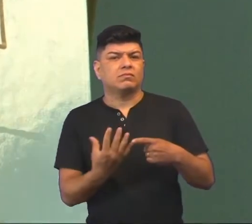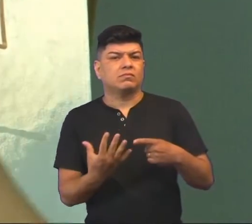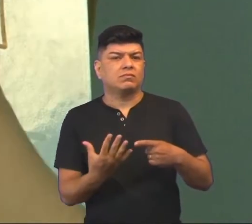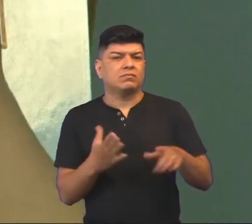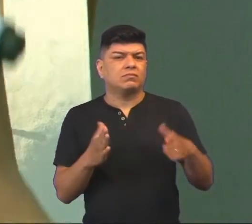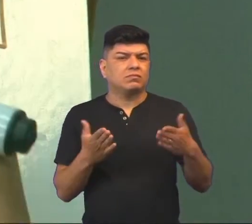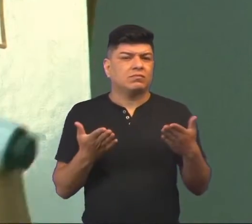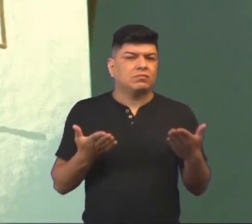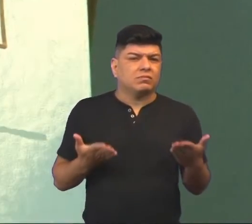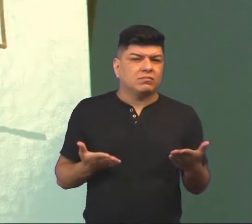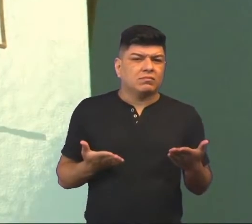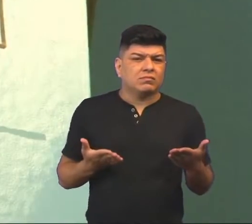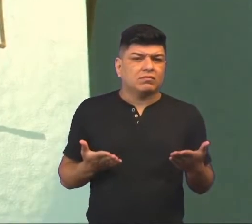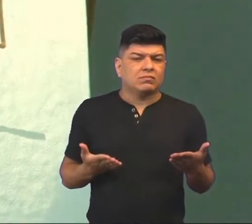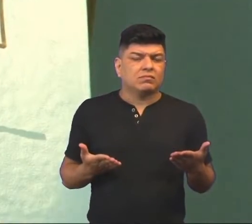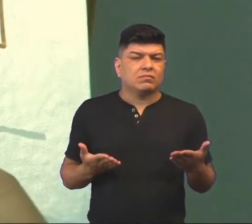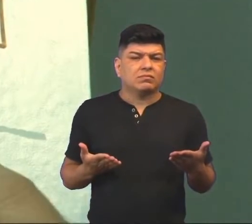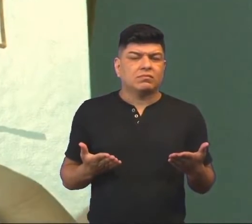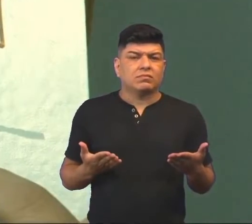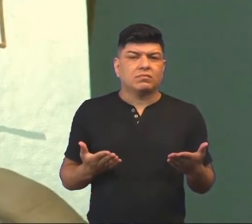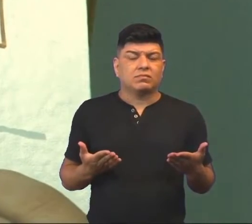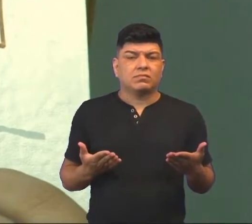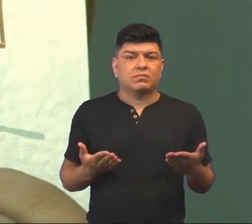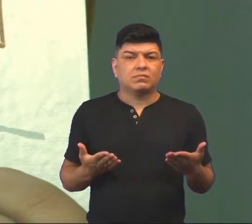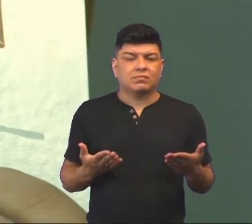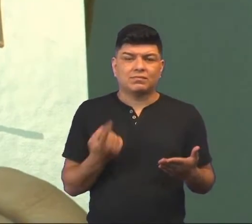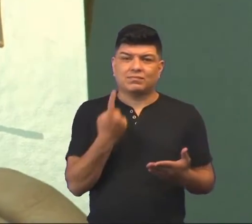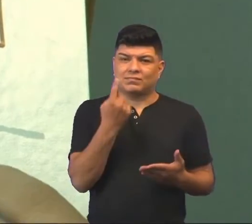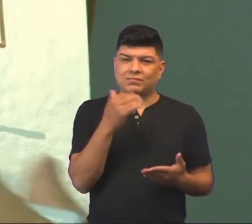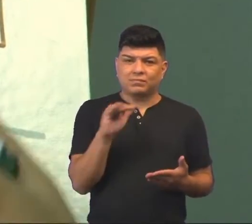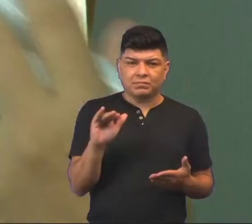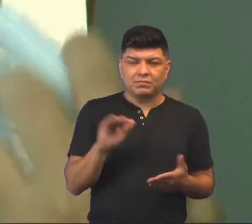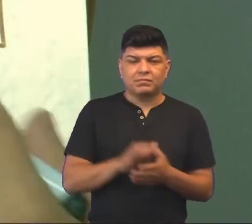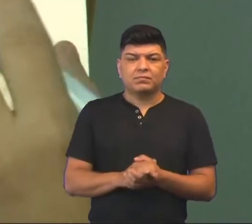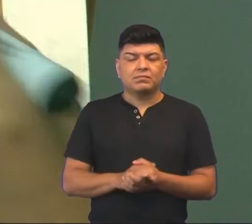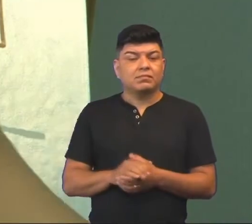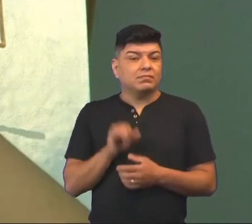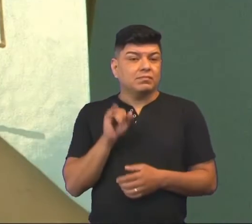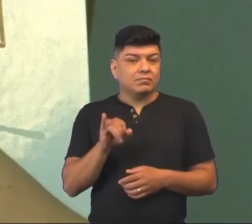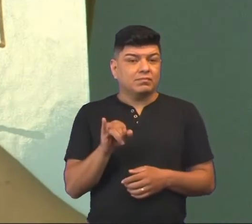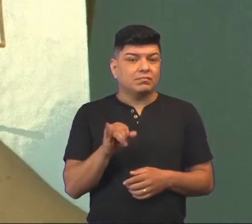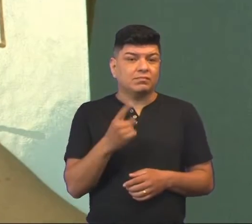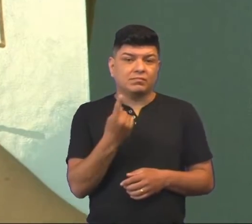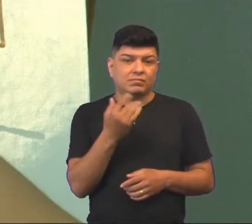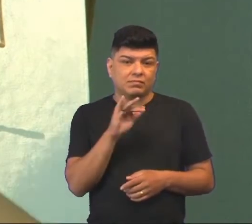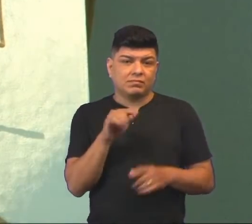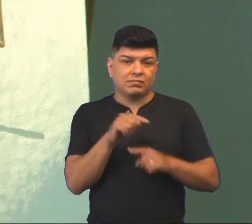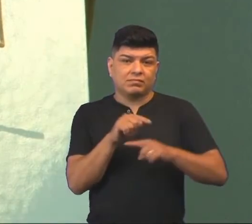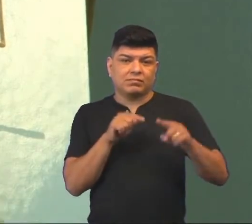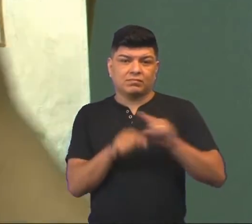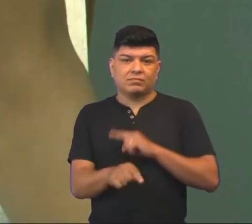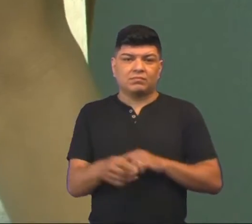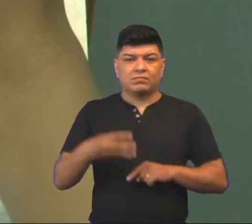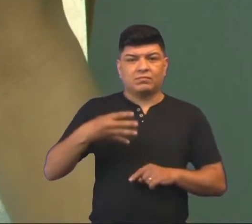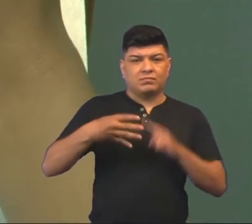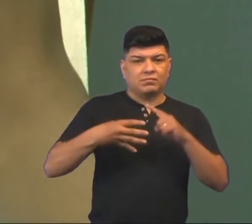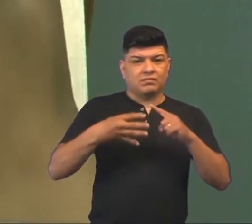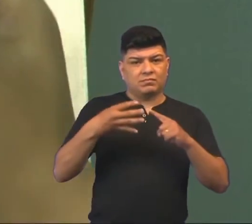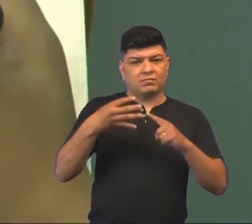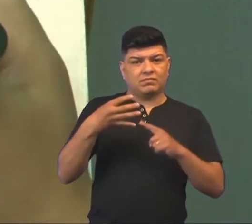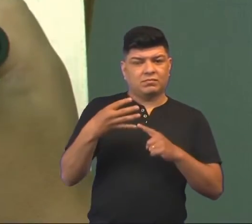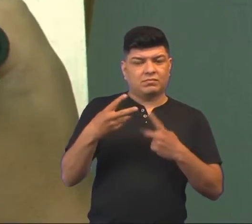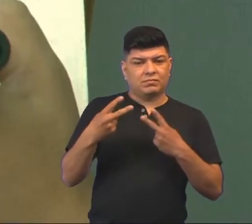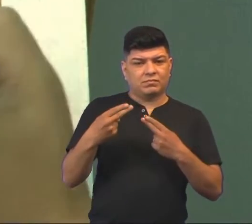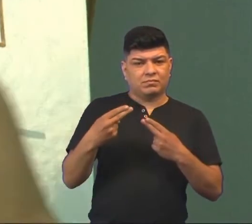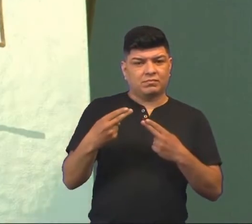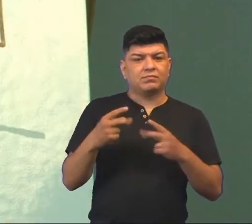representa essa parte, exatamente nessa divisão, 1/2. Agora, se eu dividir esse mesmo inteiro em 4 partes iguais, que é